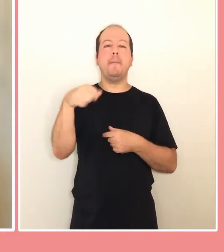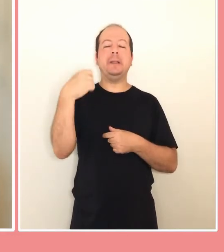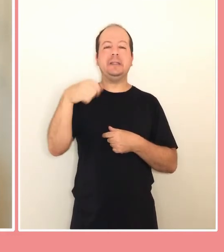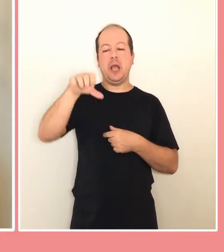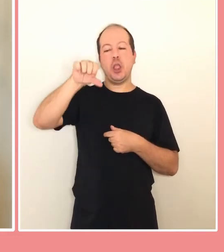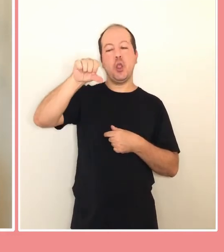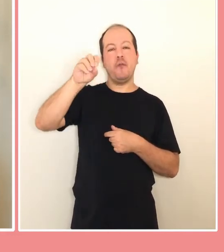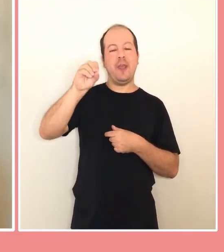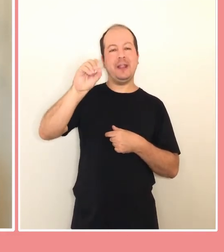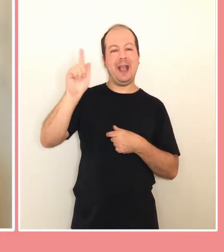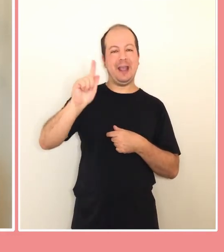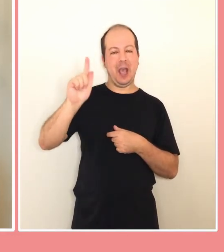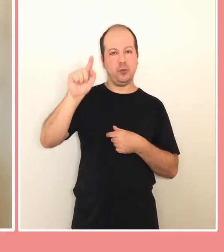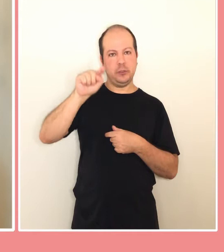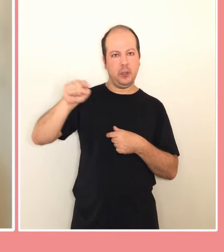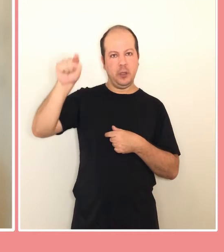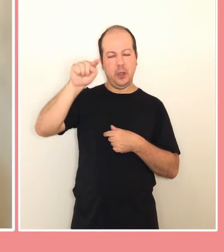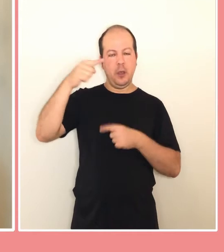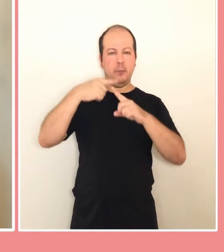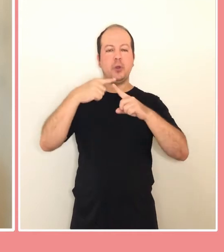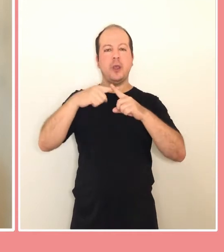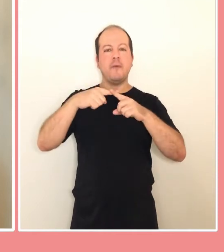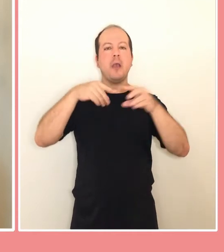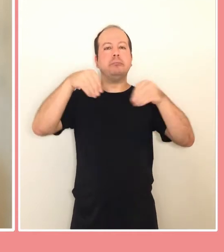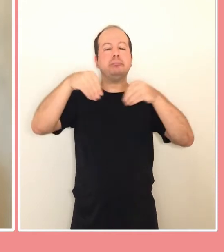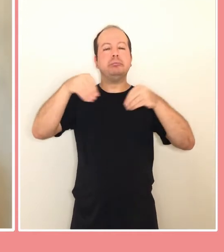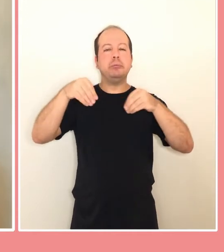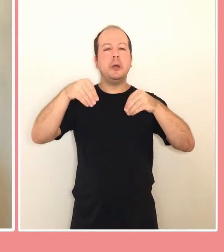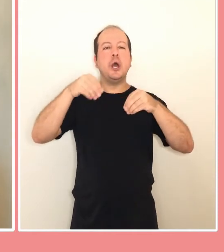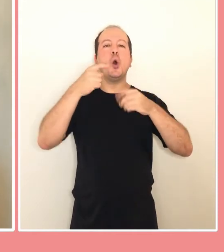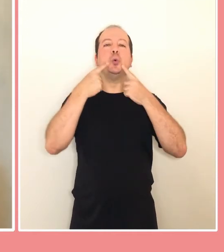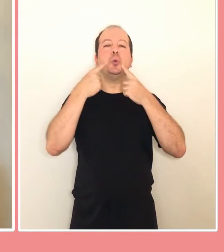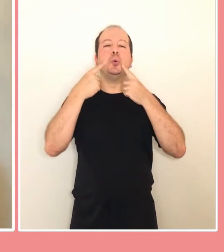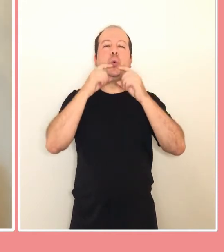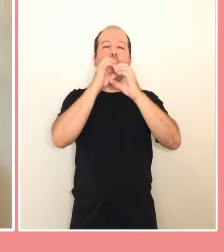90 graus, que é onde vai encostar na membrana e fazer o som.